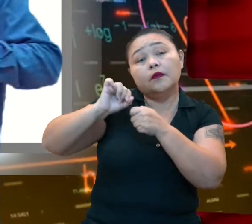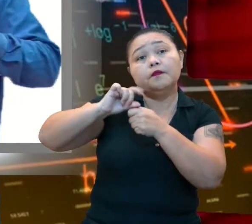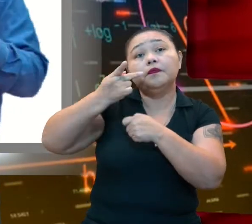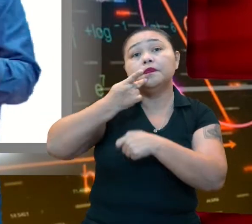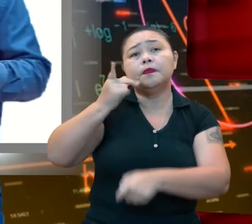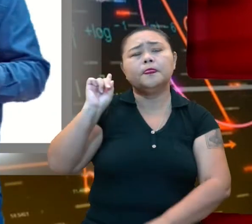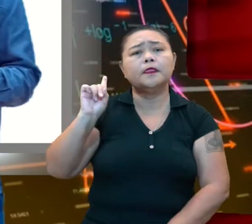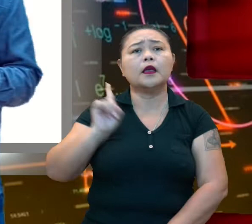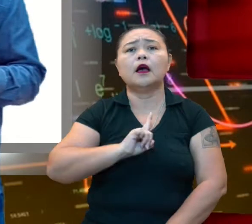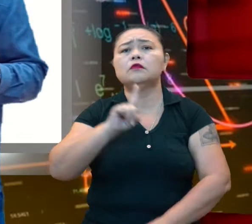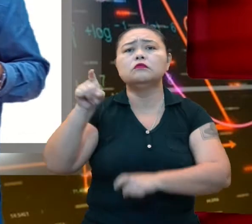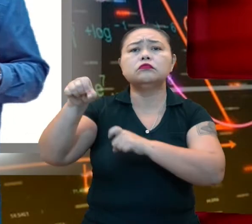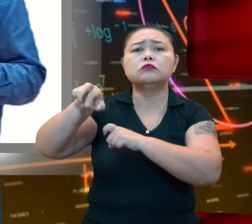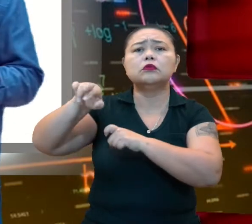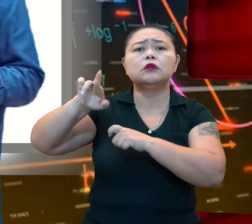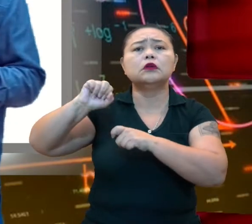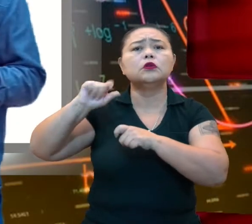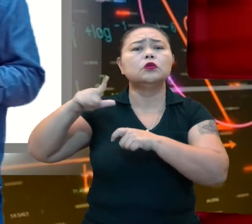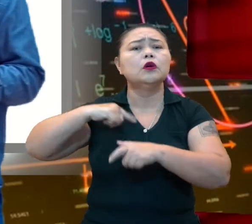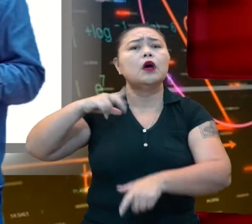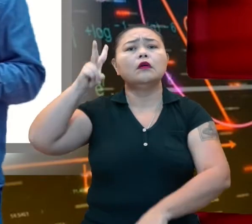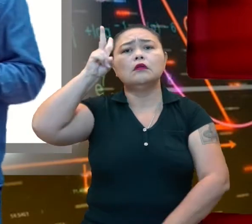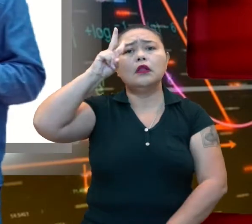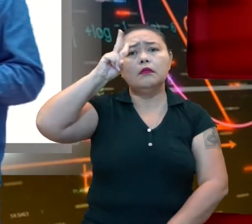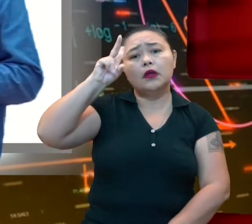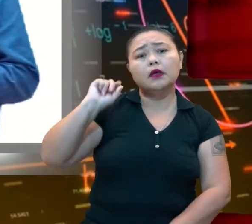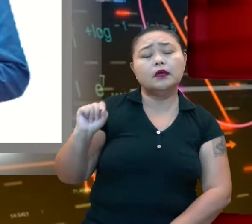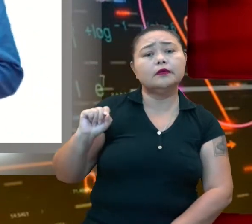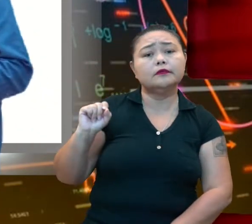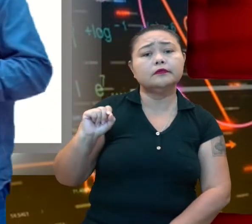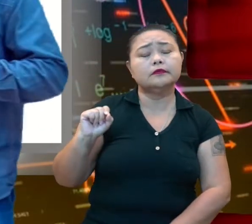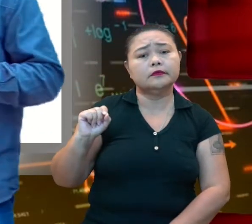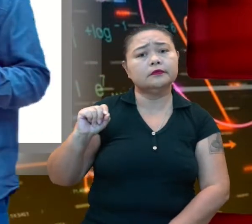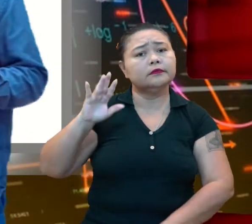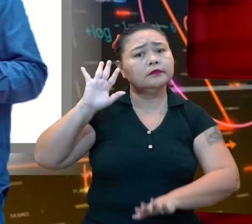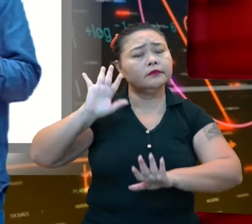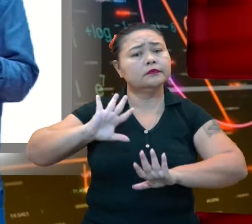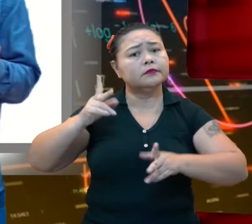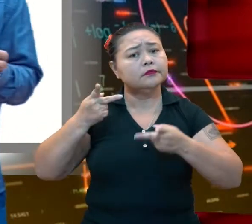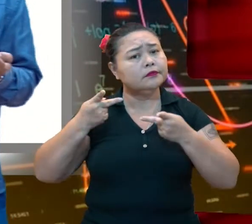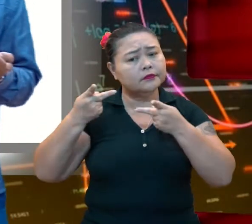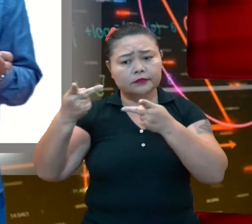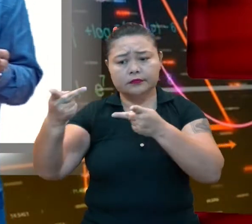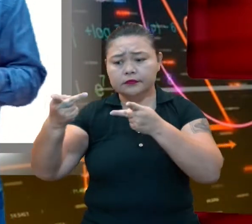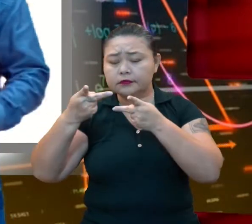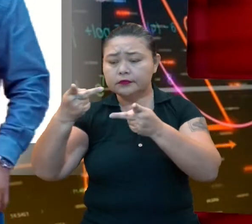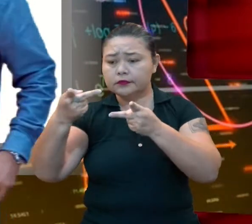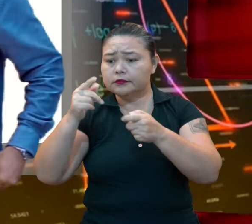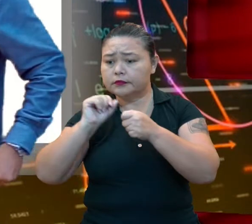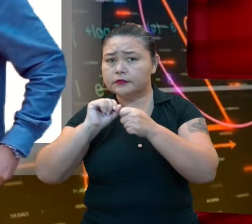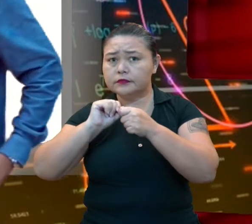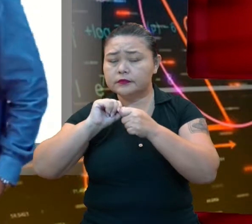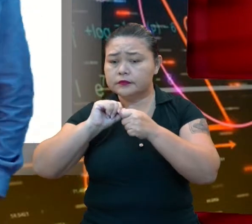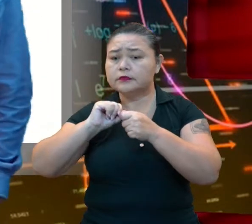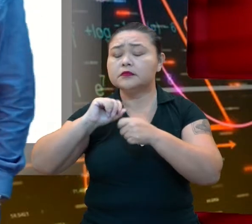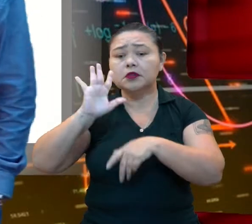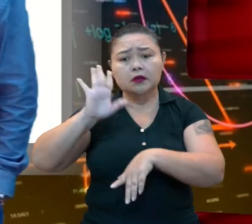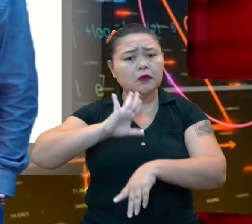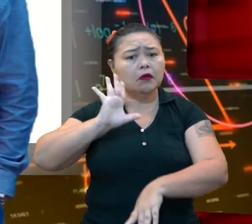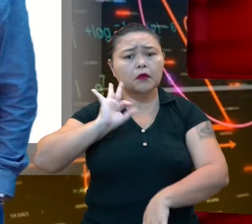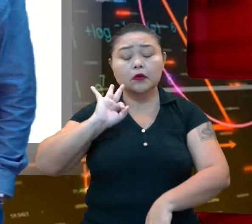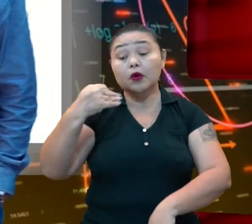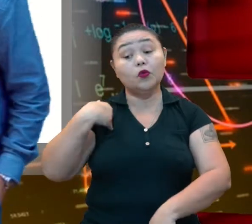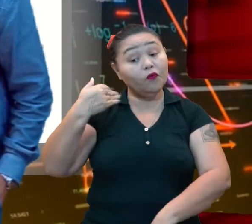gente está na zona rural, no campo, eu lembrei que a gente está visitando bastante os dos outros e faz um tempinho que eu não vou no